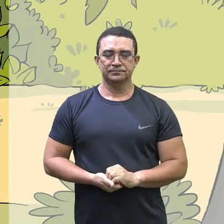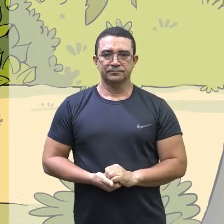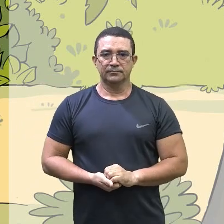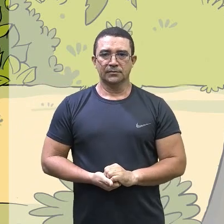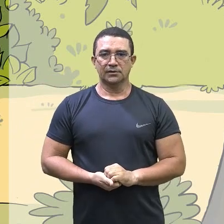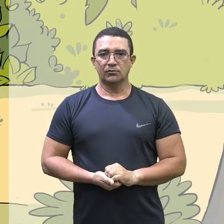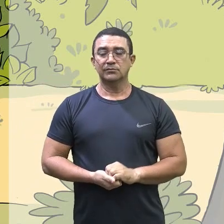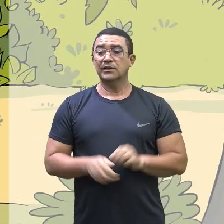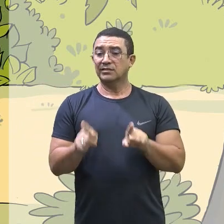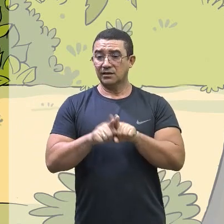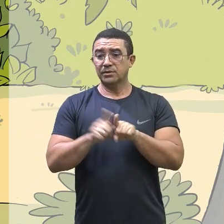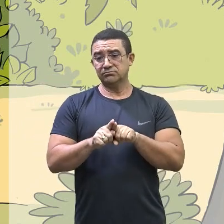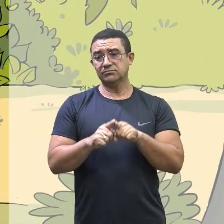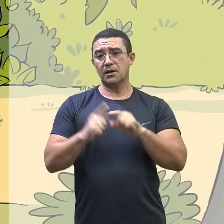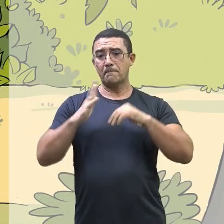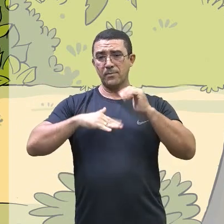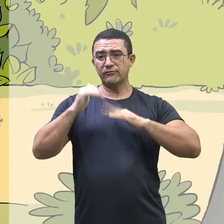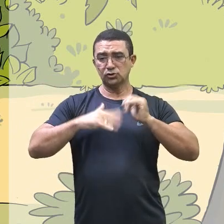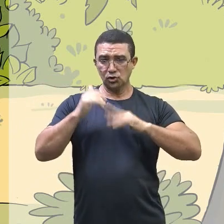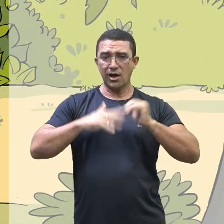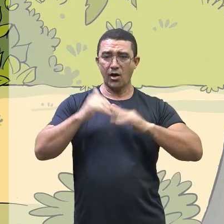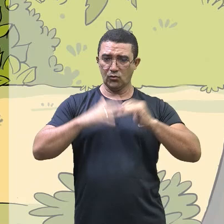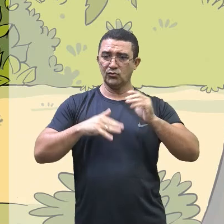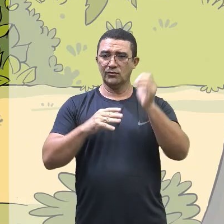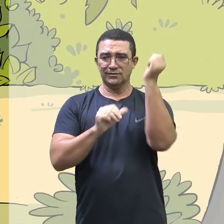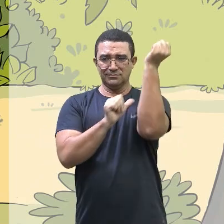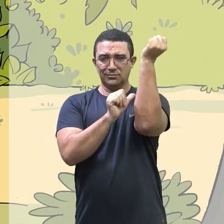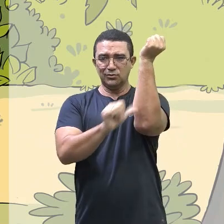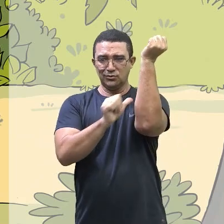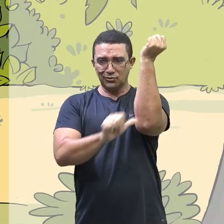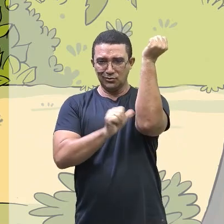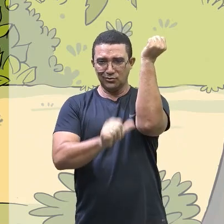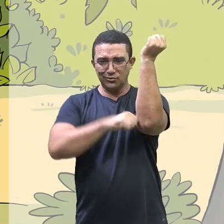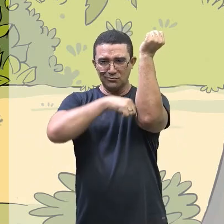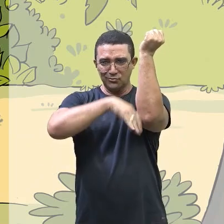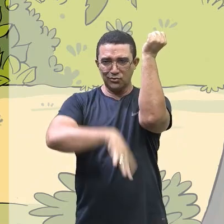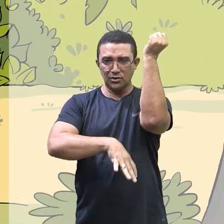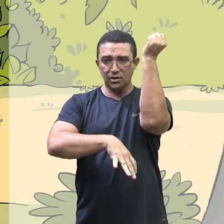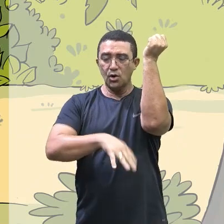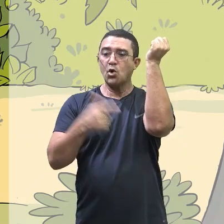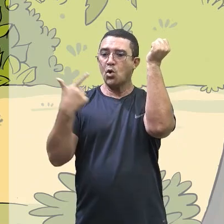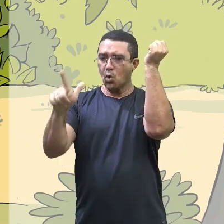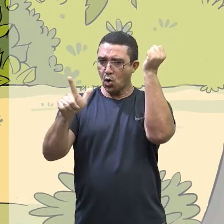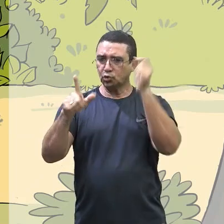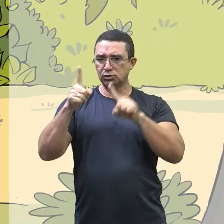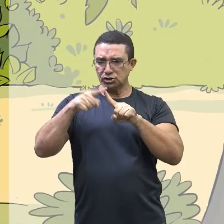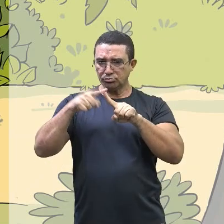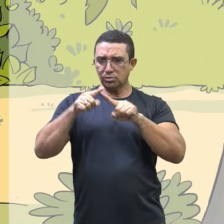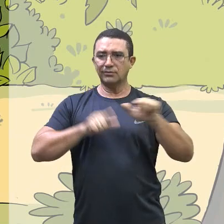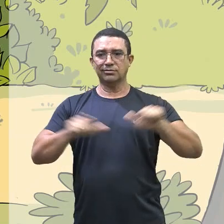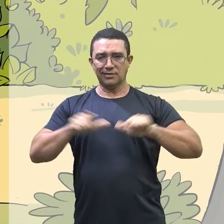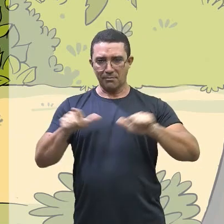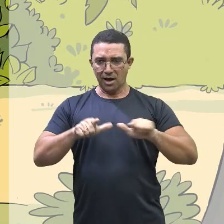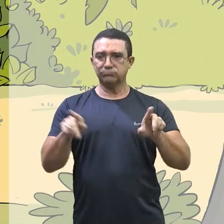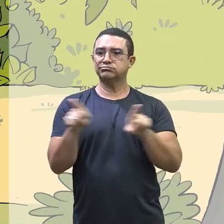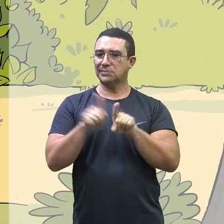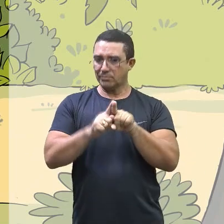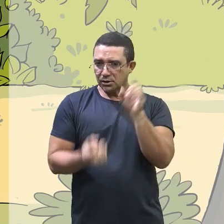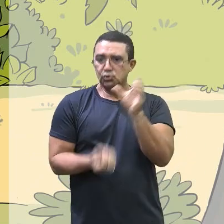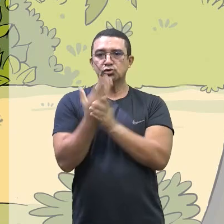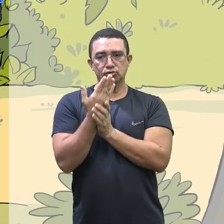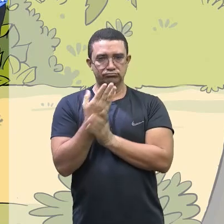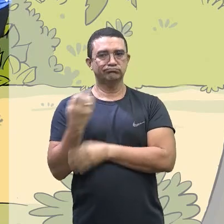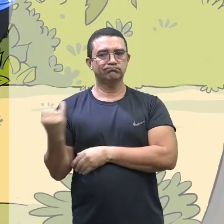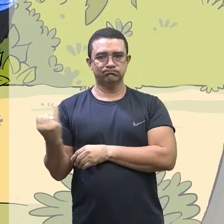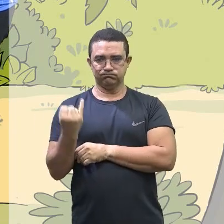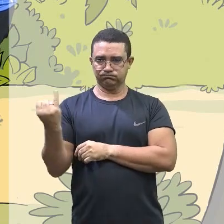surgiu, né, com o extrativismo aqui na Amazônia. Teve outros aí que eu vou mostrar para você agora, veja só. Exatamente, que também são